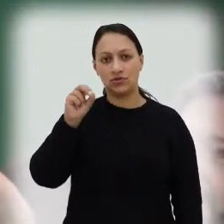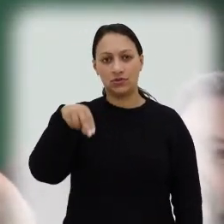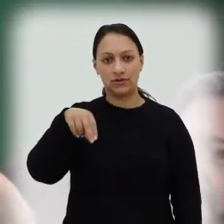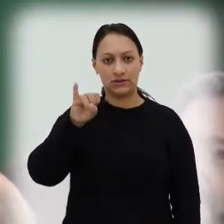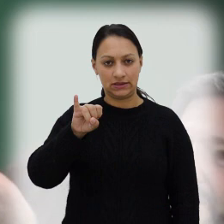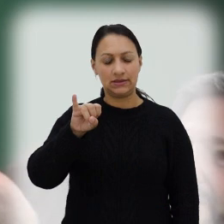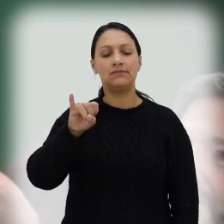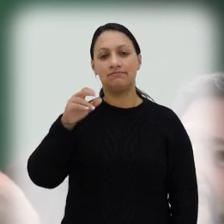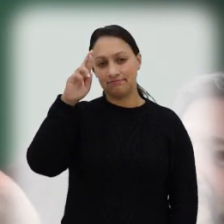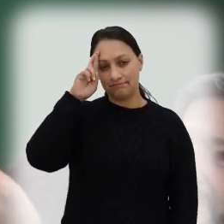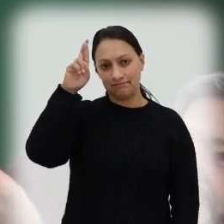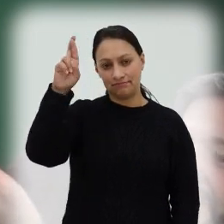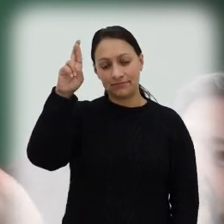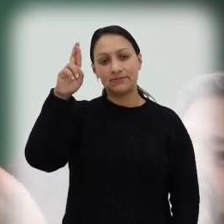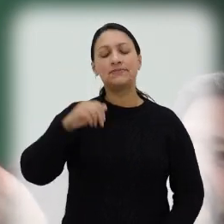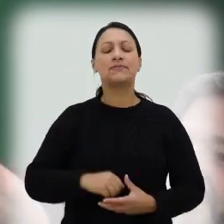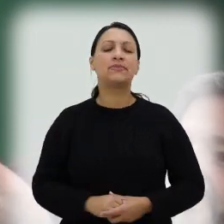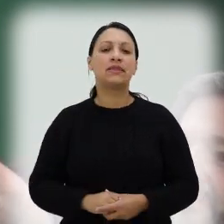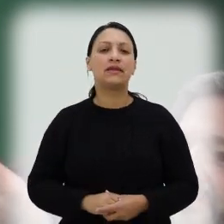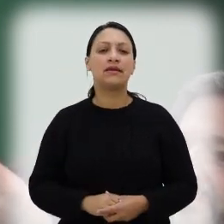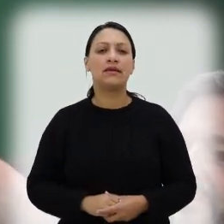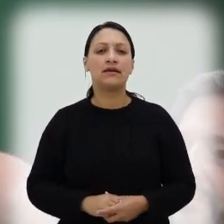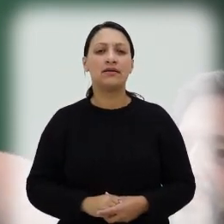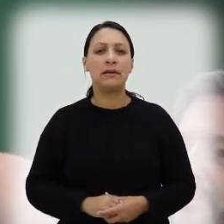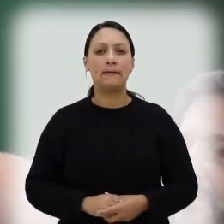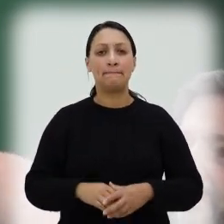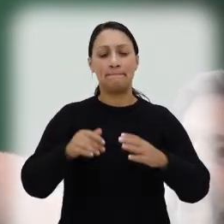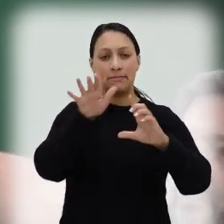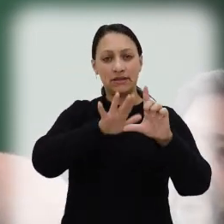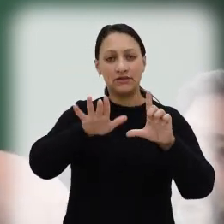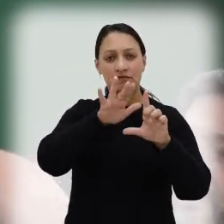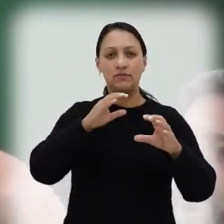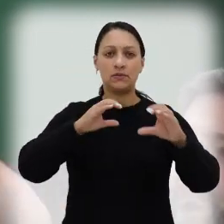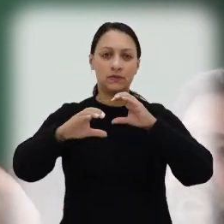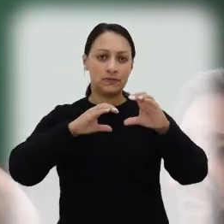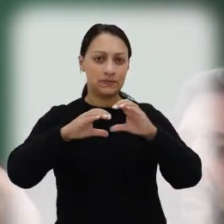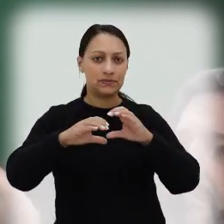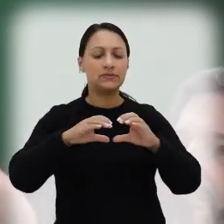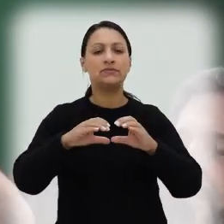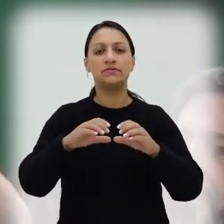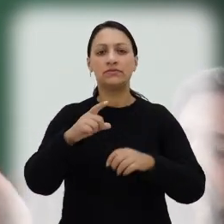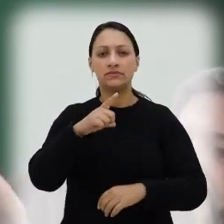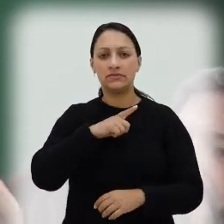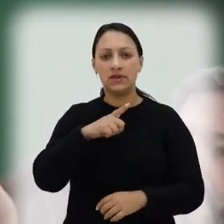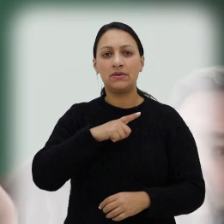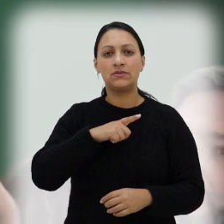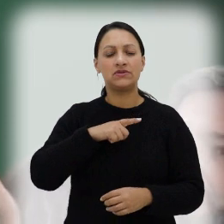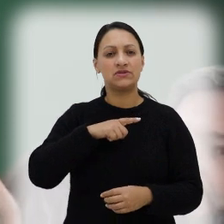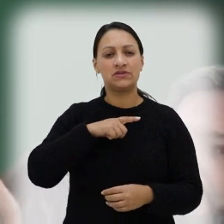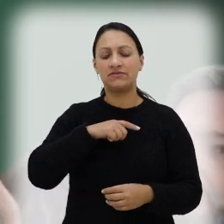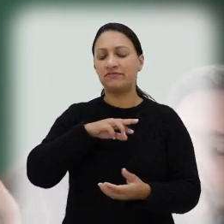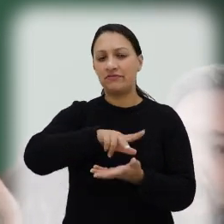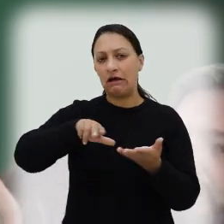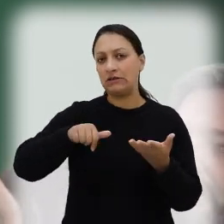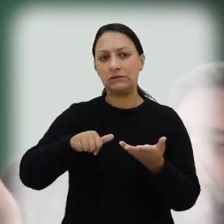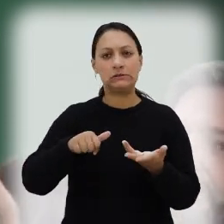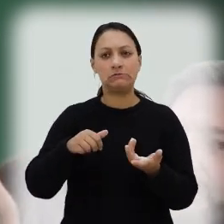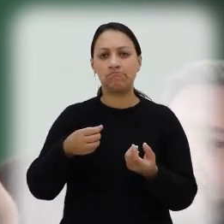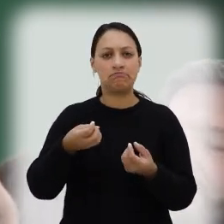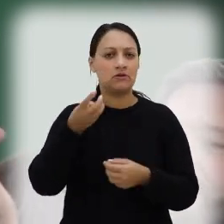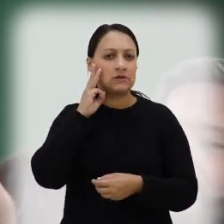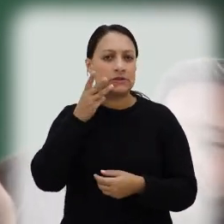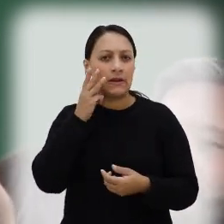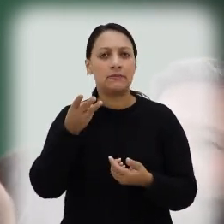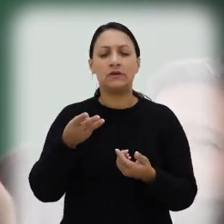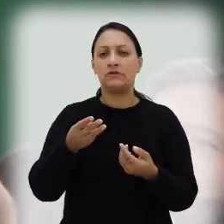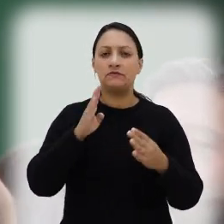e CEO da iHub. Nós somos uma plataforma de comunicação, integramos vários multicanais, então WhatsApp, Facebook,